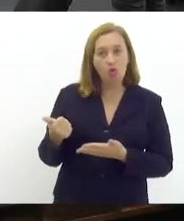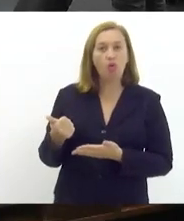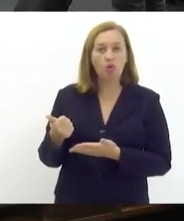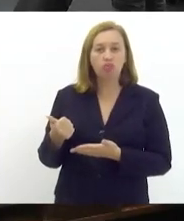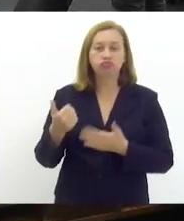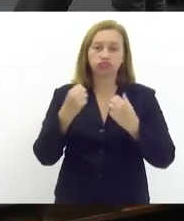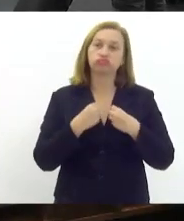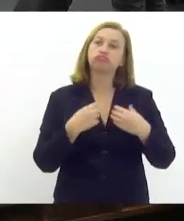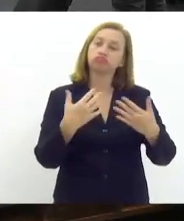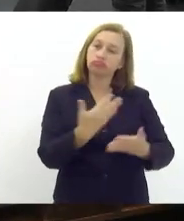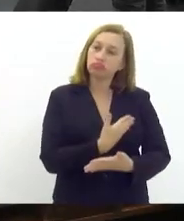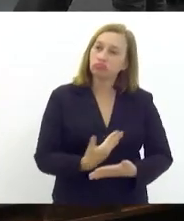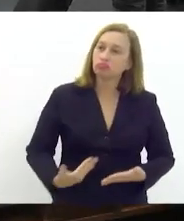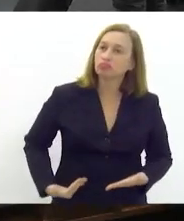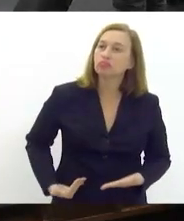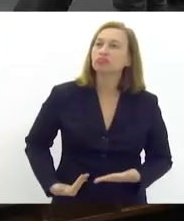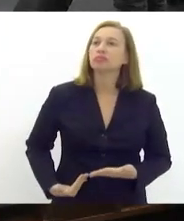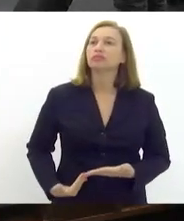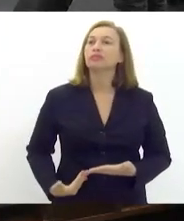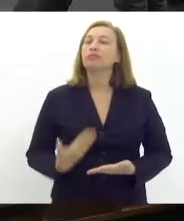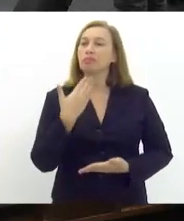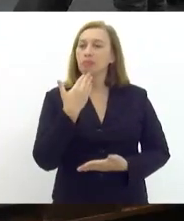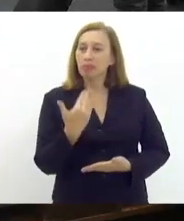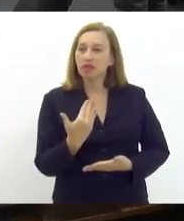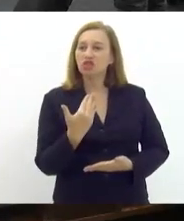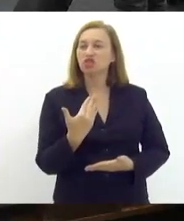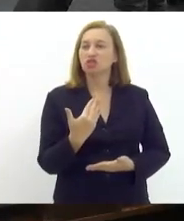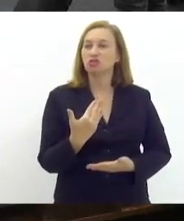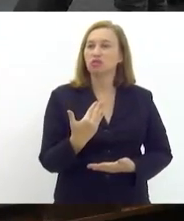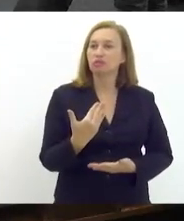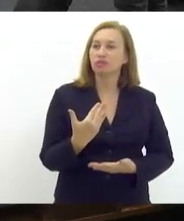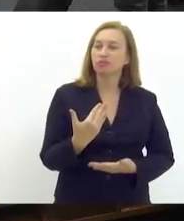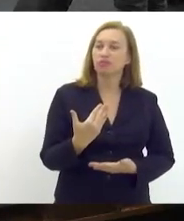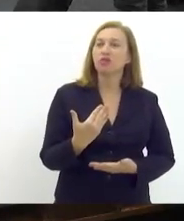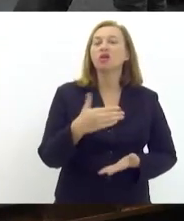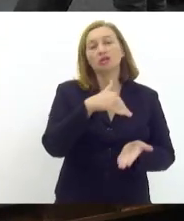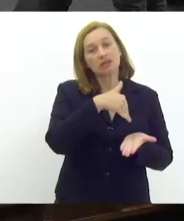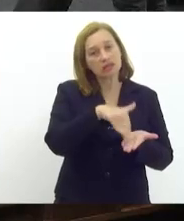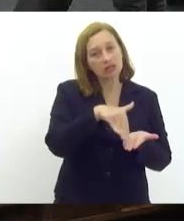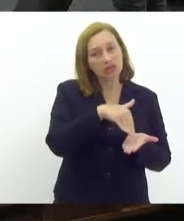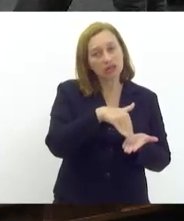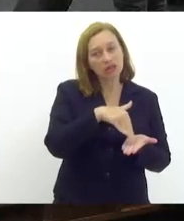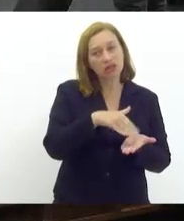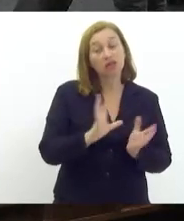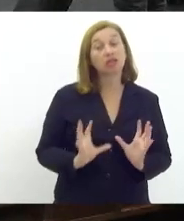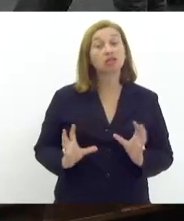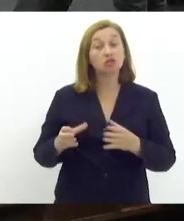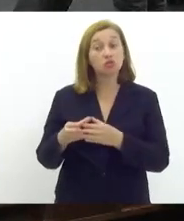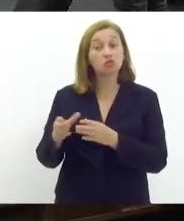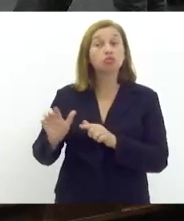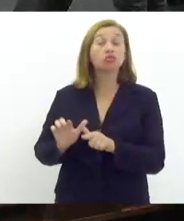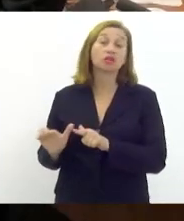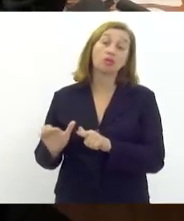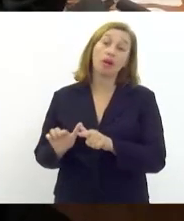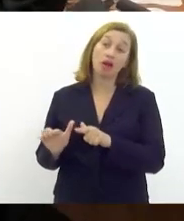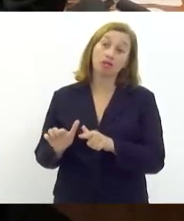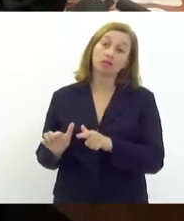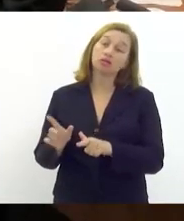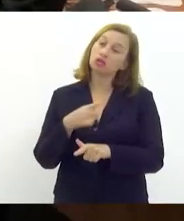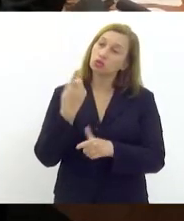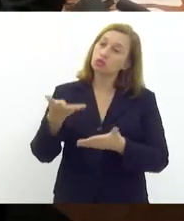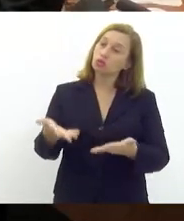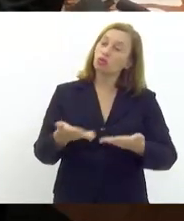uma audiência pública pedindo a presença do secretário e desse grupo de trabalho e a gente